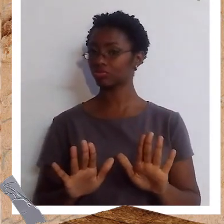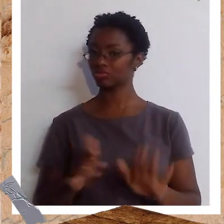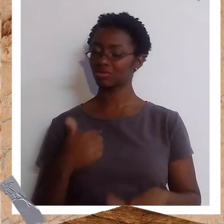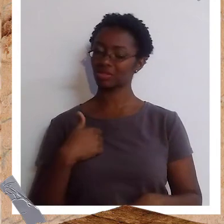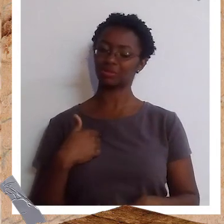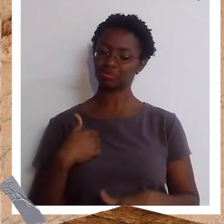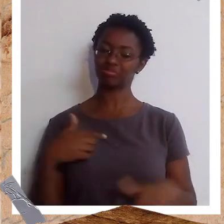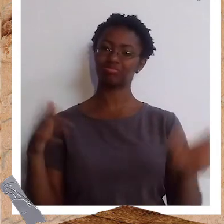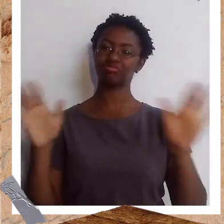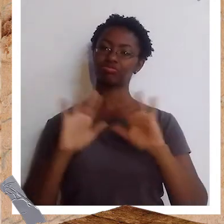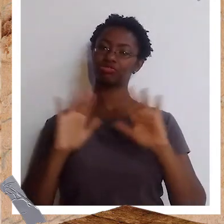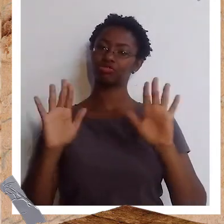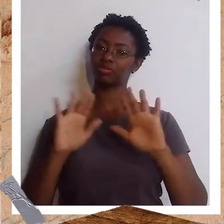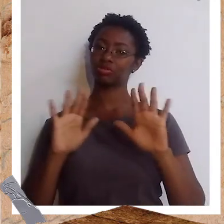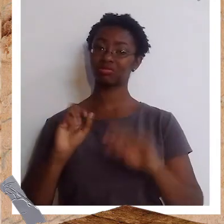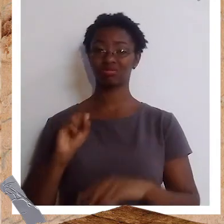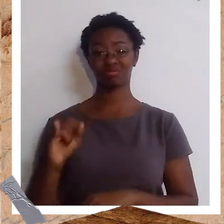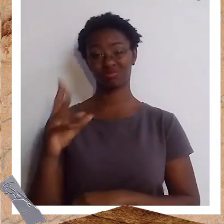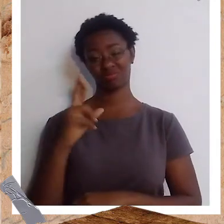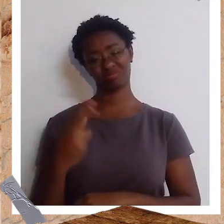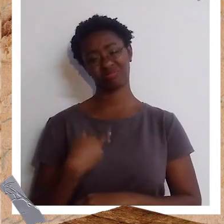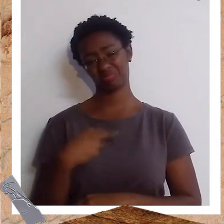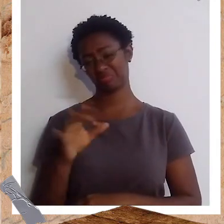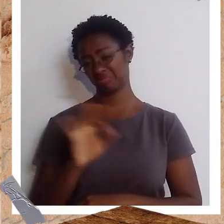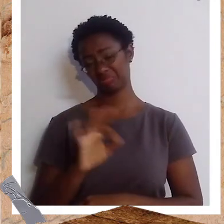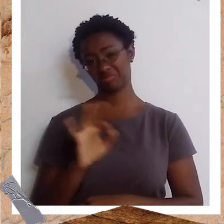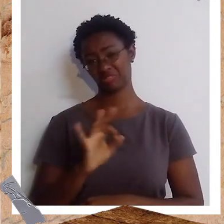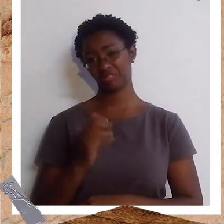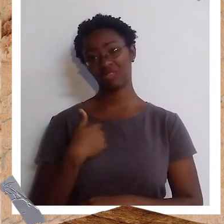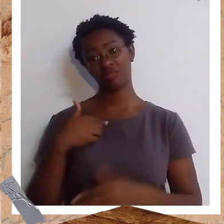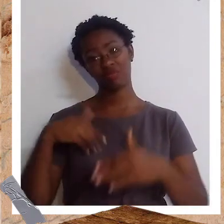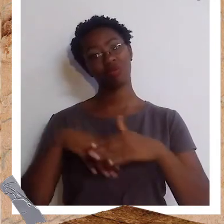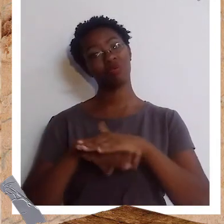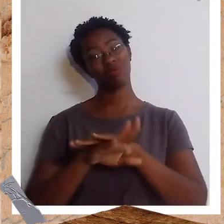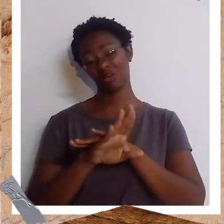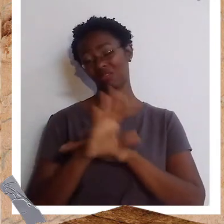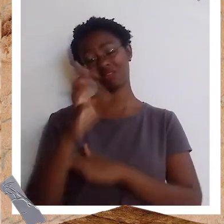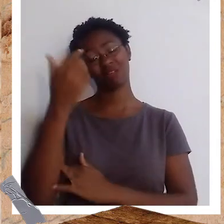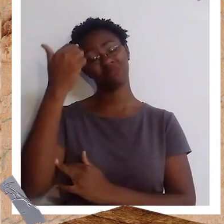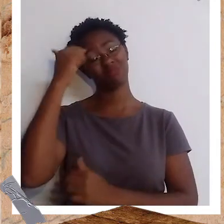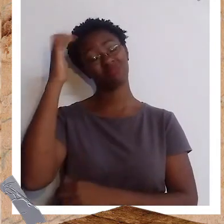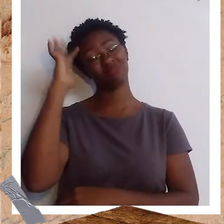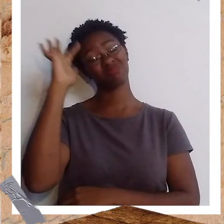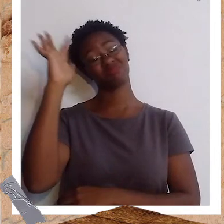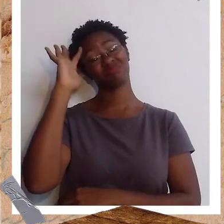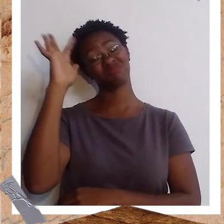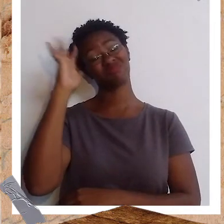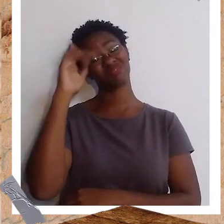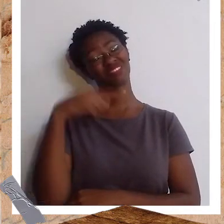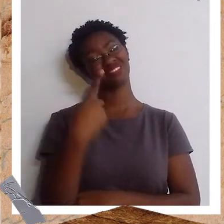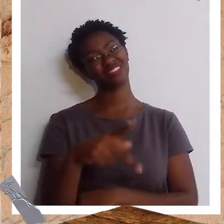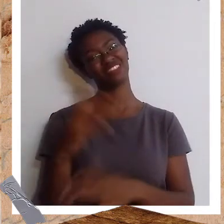despeço-me, e se não me responderes, ainda guardarei o que escreveu em teus livros, pois